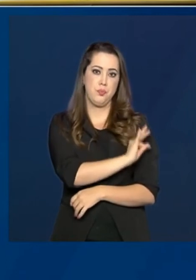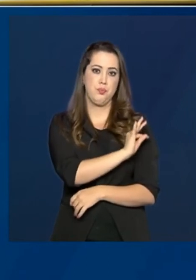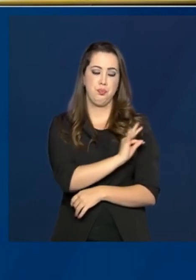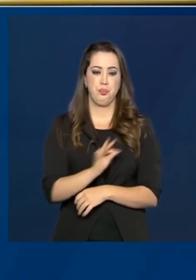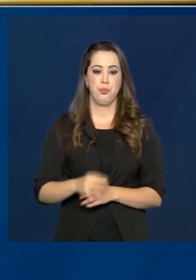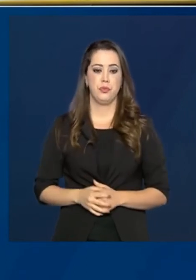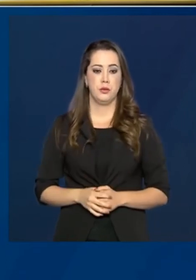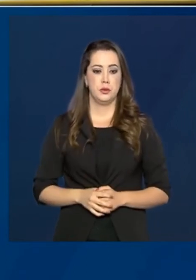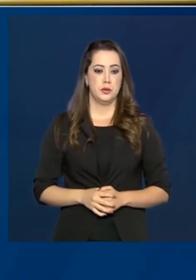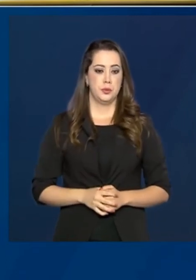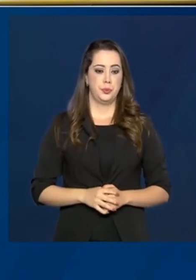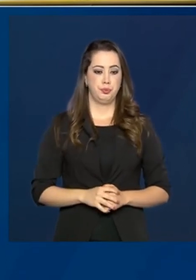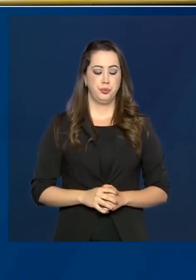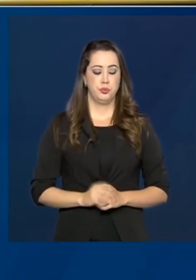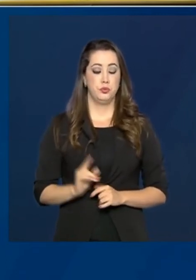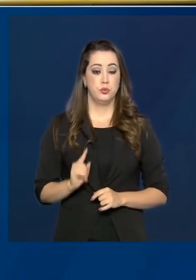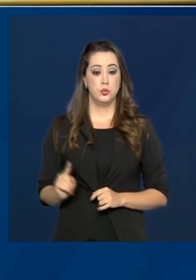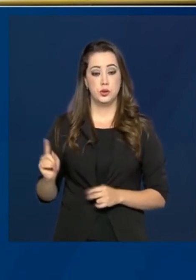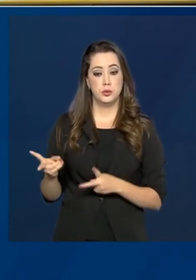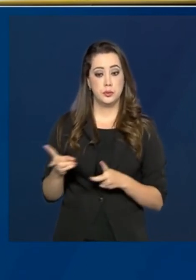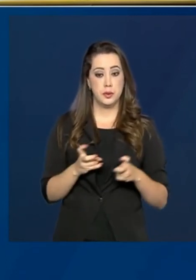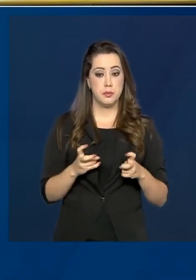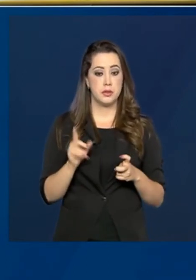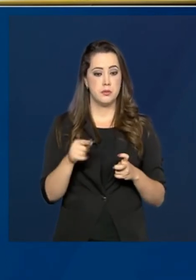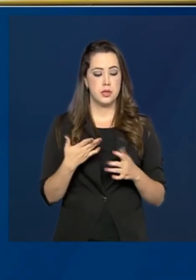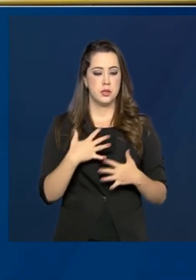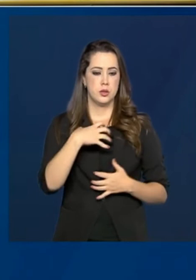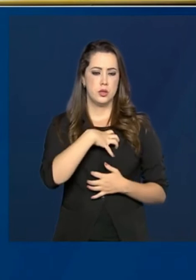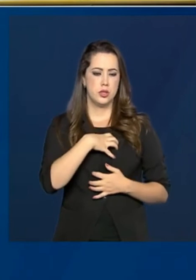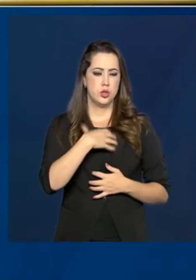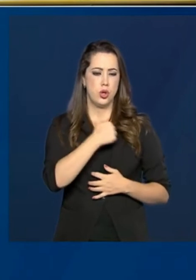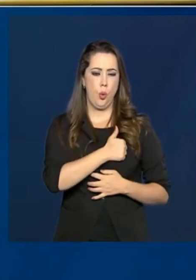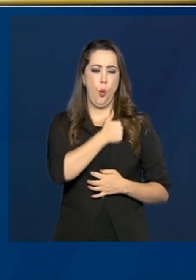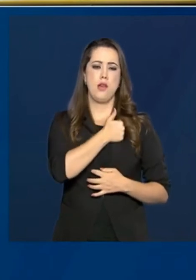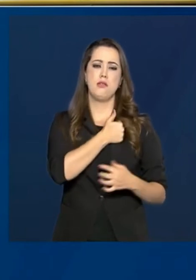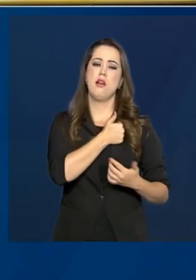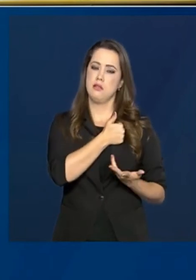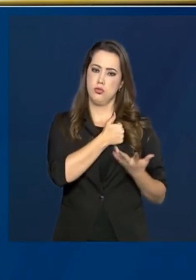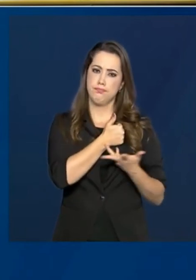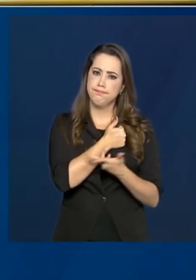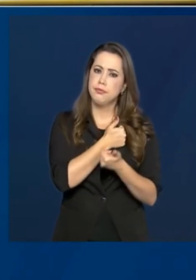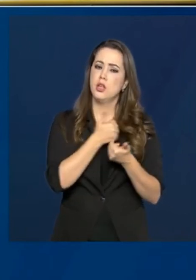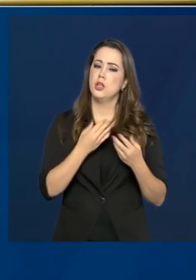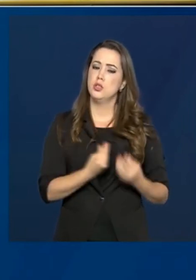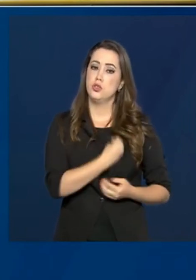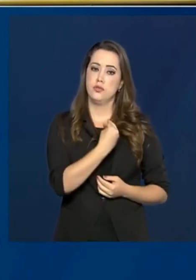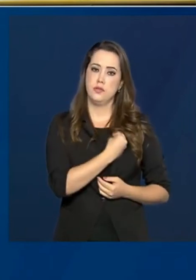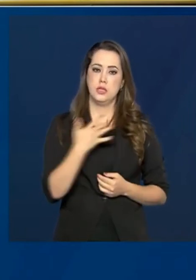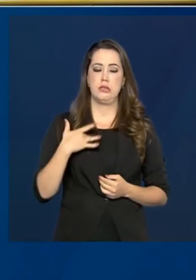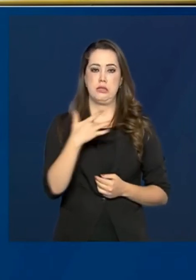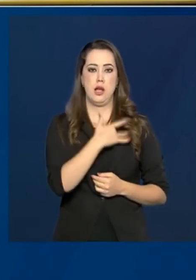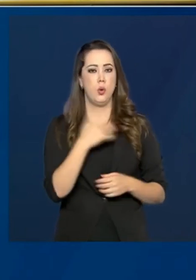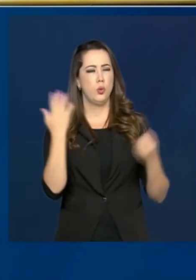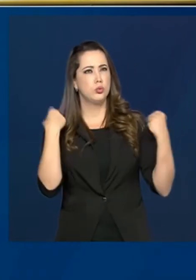passar. Em relação à percepção de qualidade de vida, aqui saúde física, e a gente já falou na